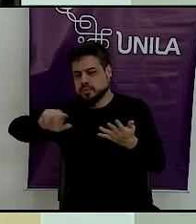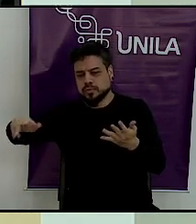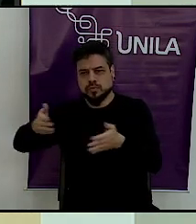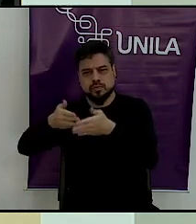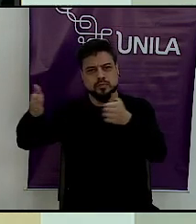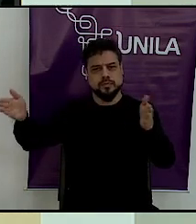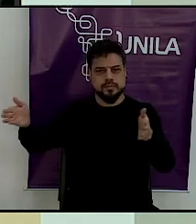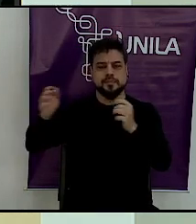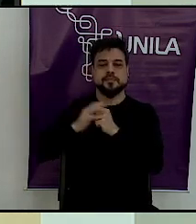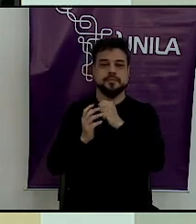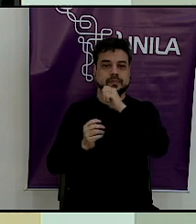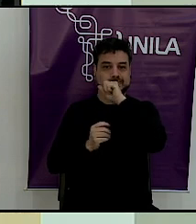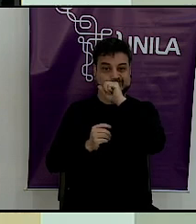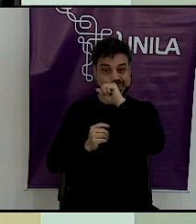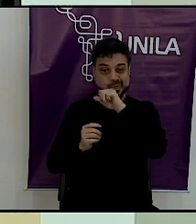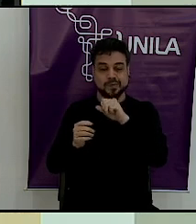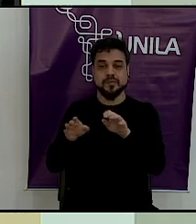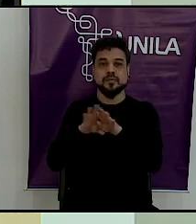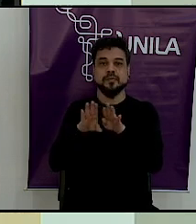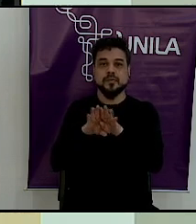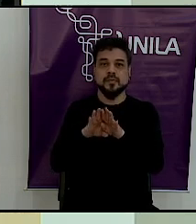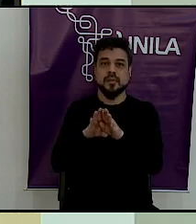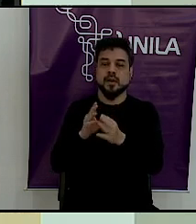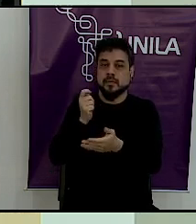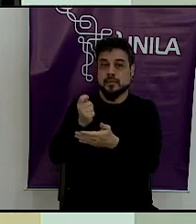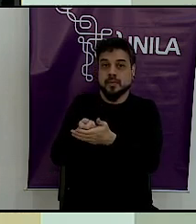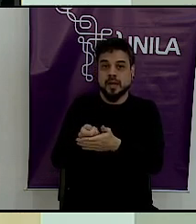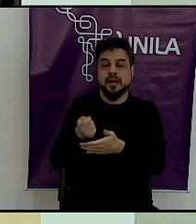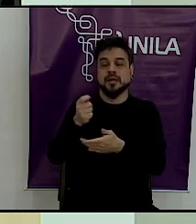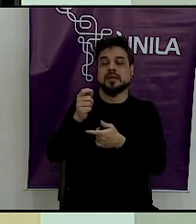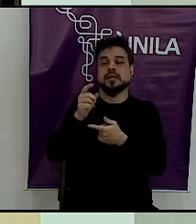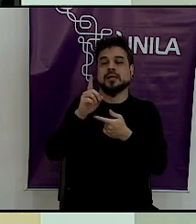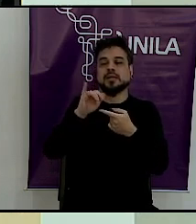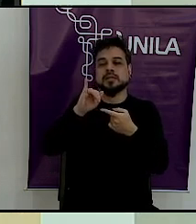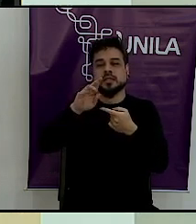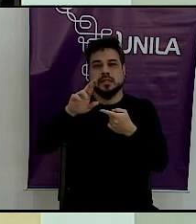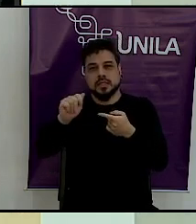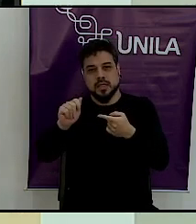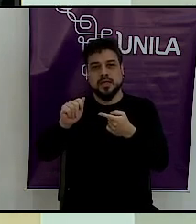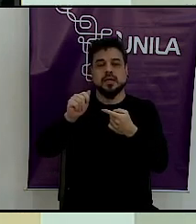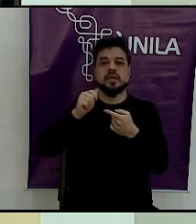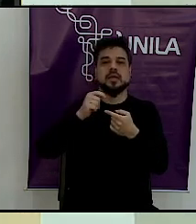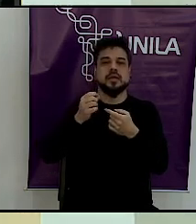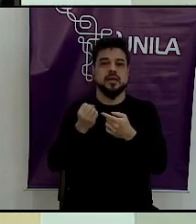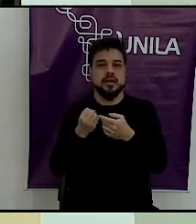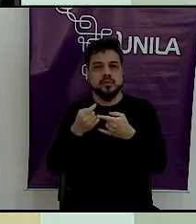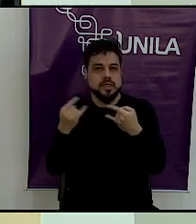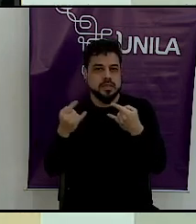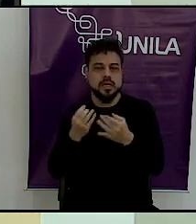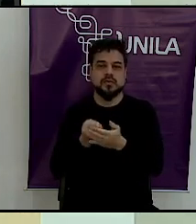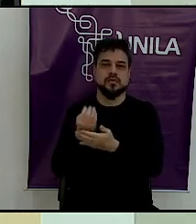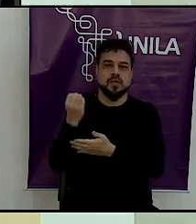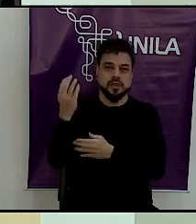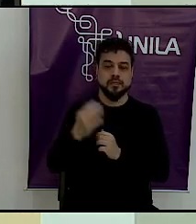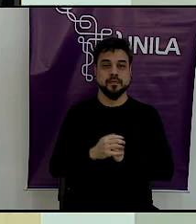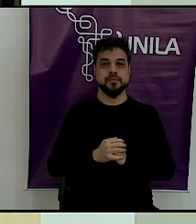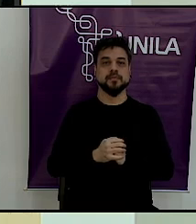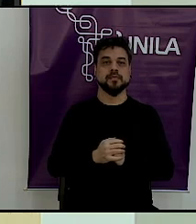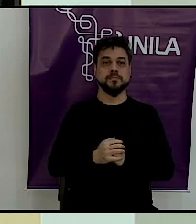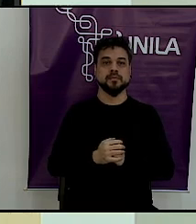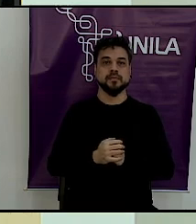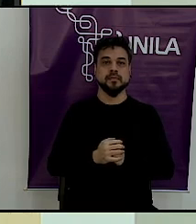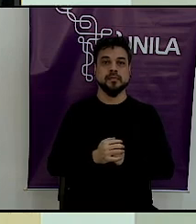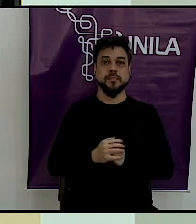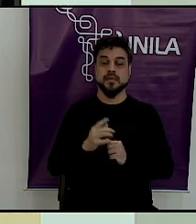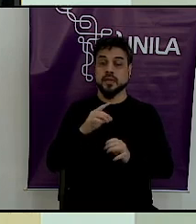frentes, além de pagamento de diárias e passagens, que são importantes. Então, esses valores aqui, só